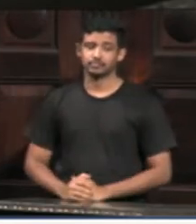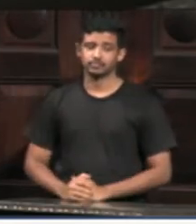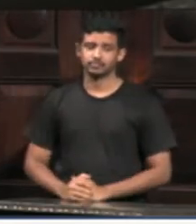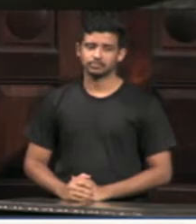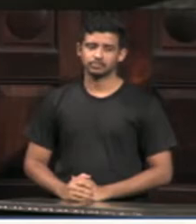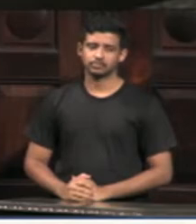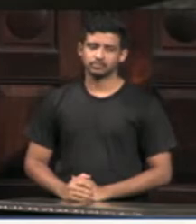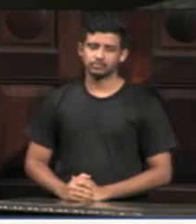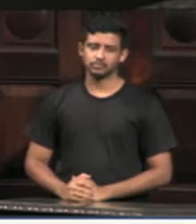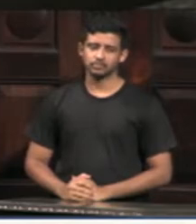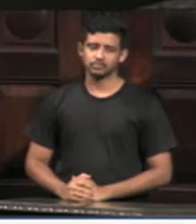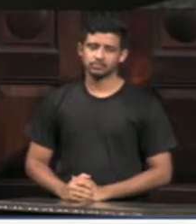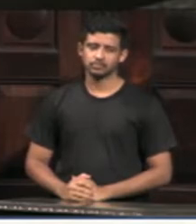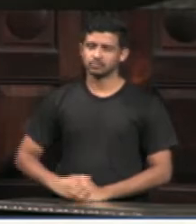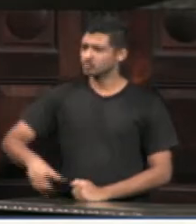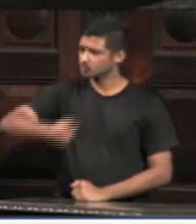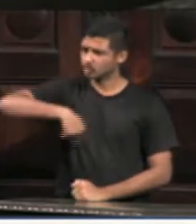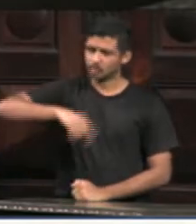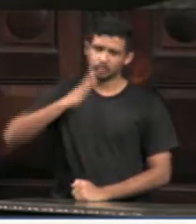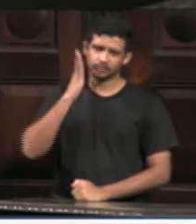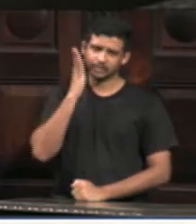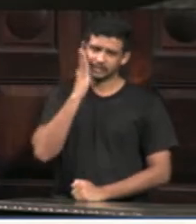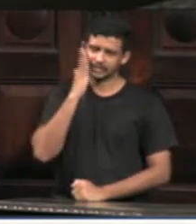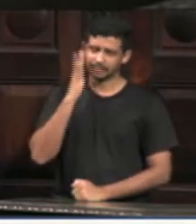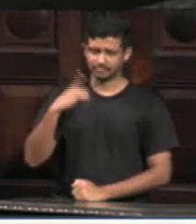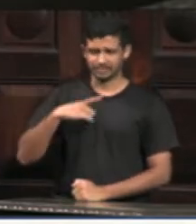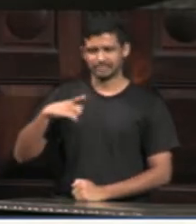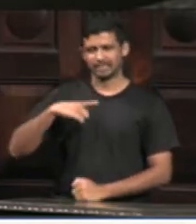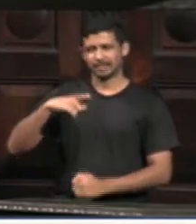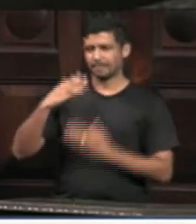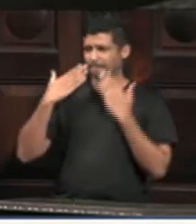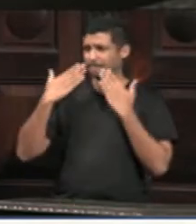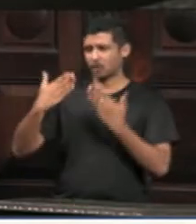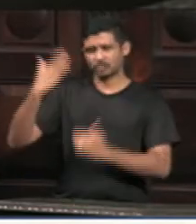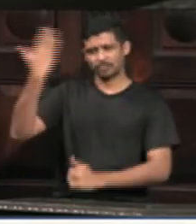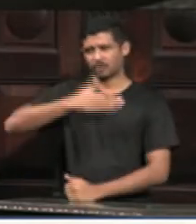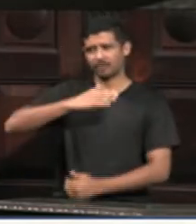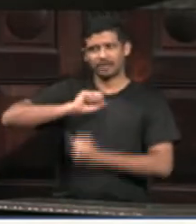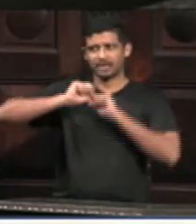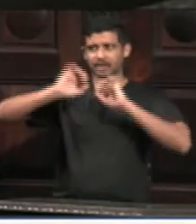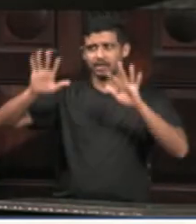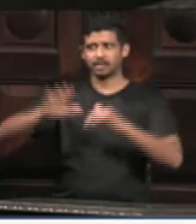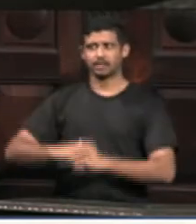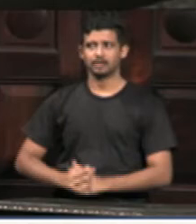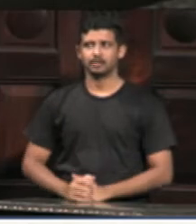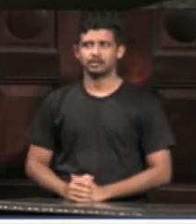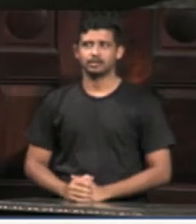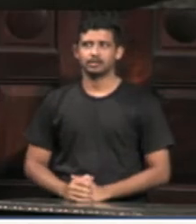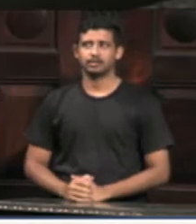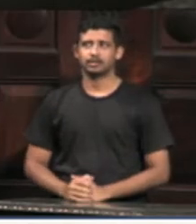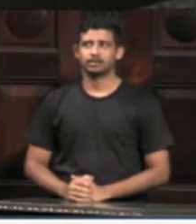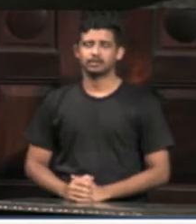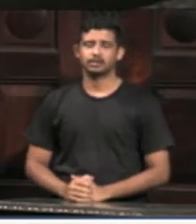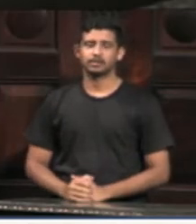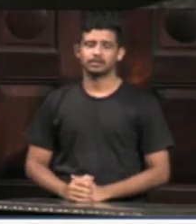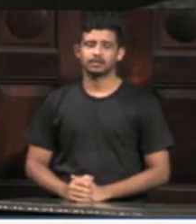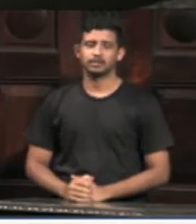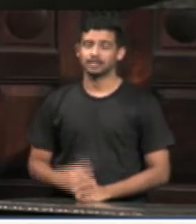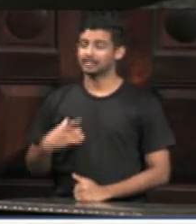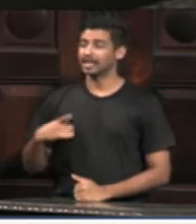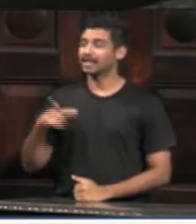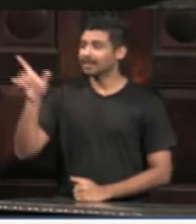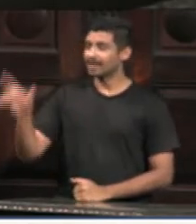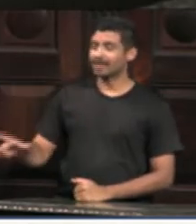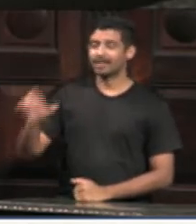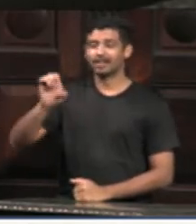gente sabe, né, e eu tenho posições claras, né, desde que a primeira pesquisa lá do Eduardo Paes